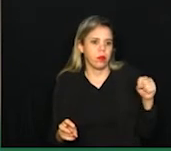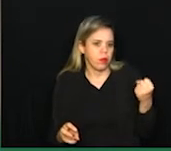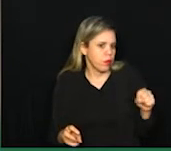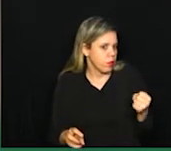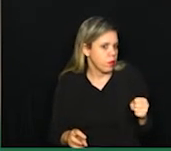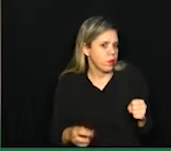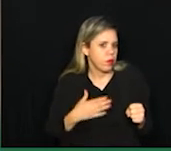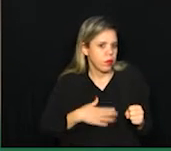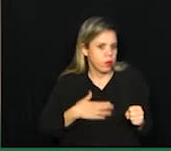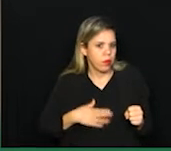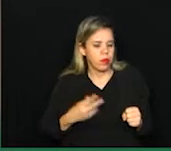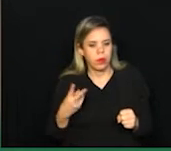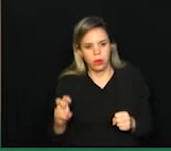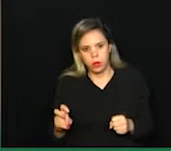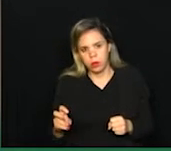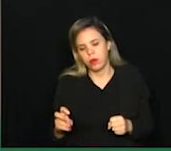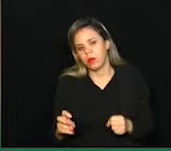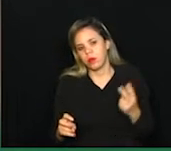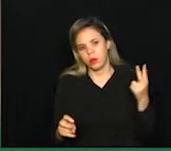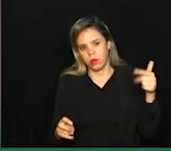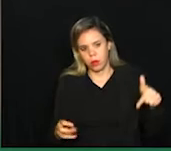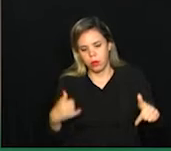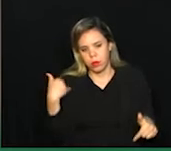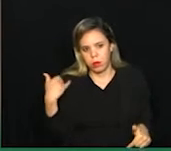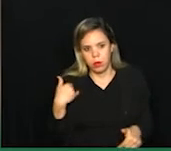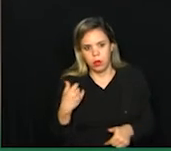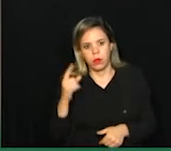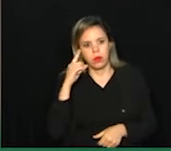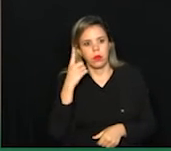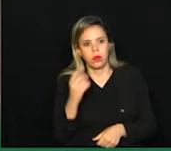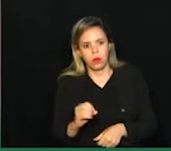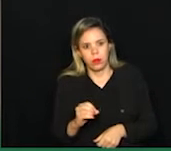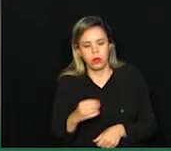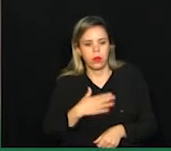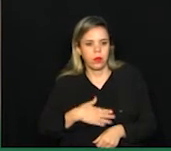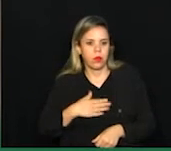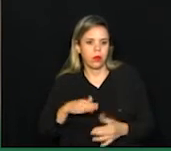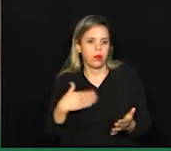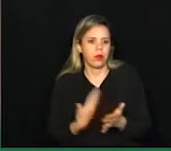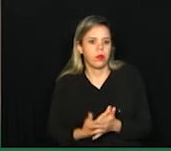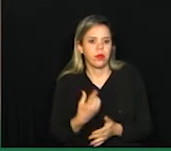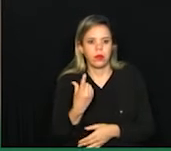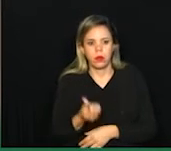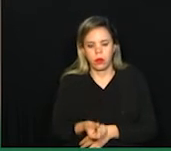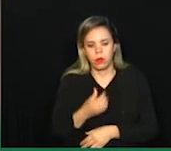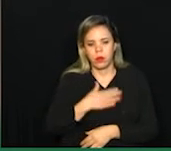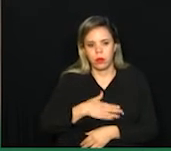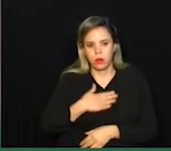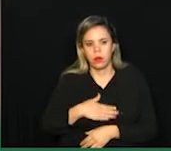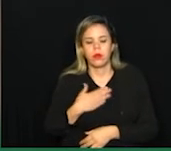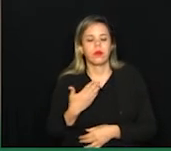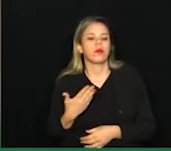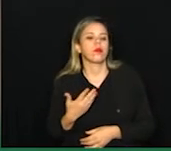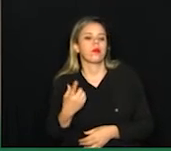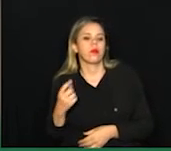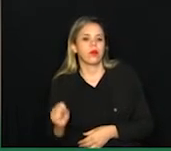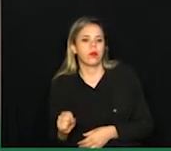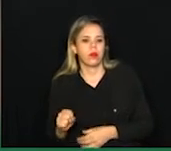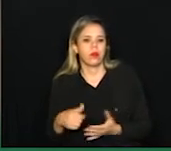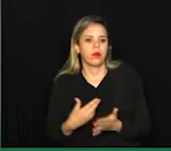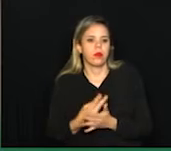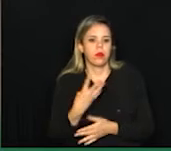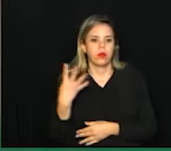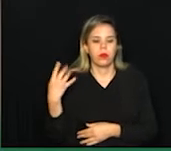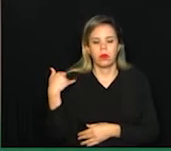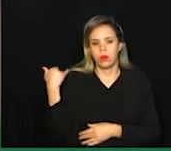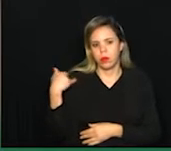de 25 a 27 anos. E do dia 10 de agosto ao dia 16 de agosto, 18 a